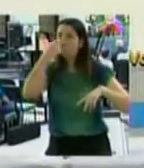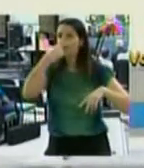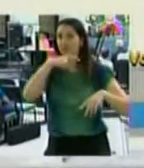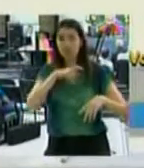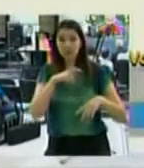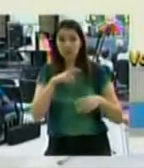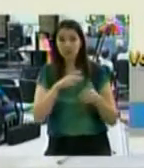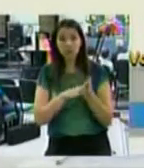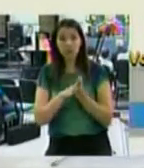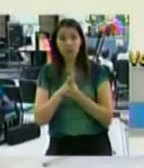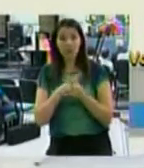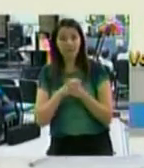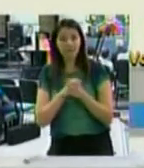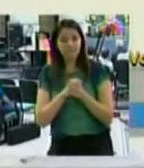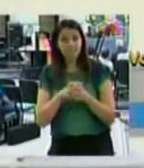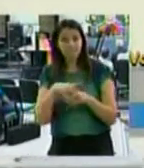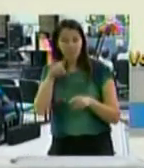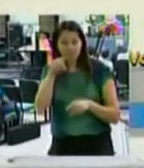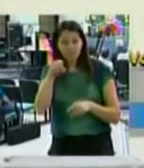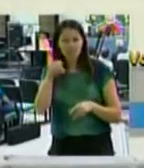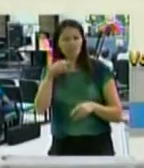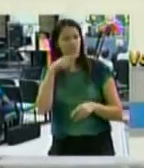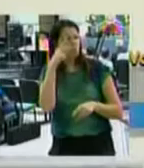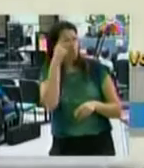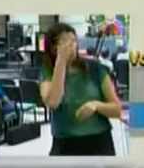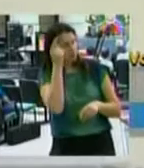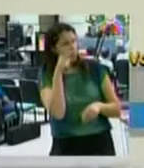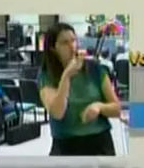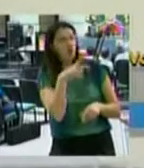de que aquela pessoa é mais forte do que você.